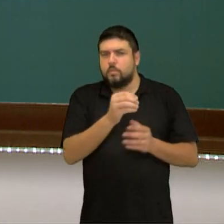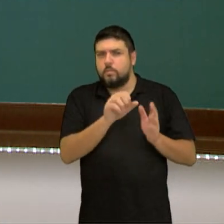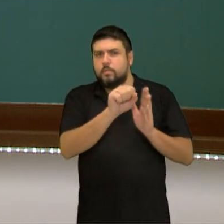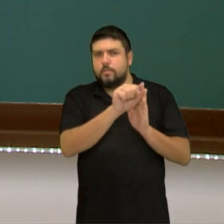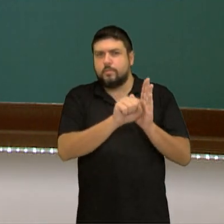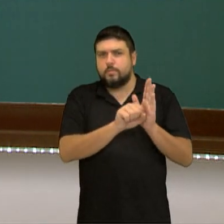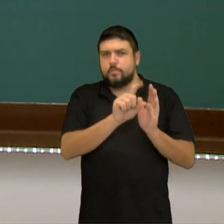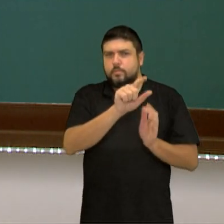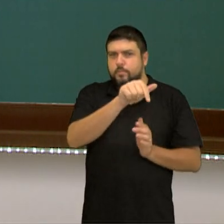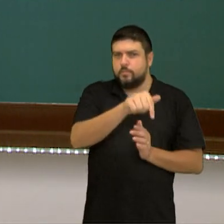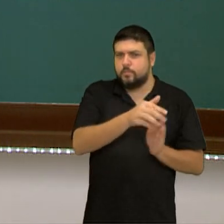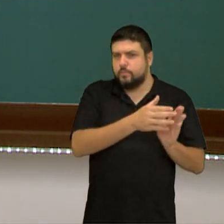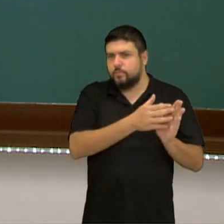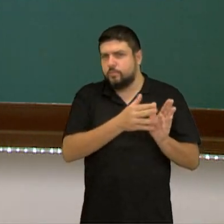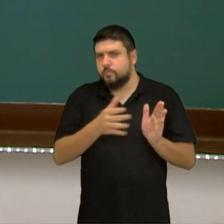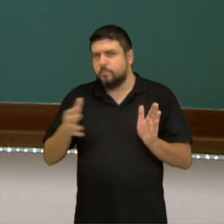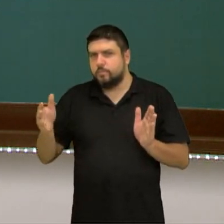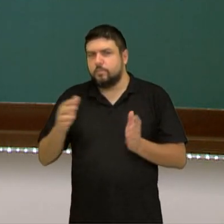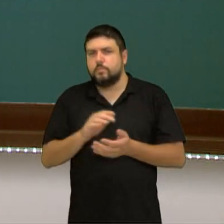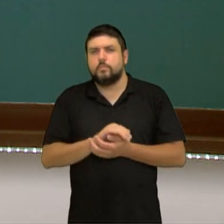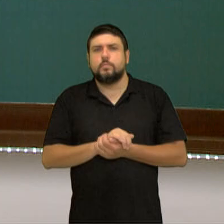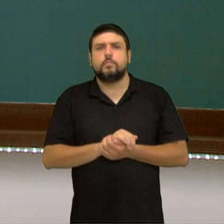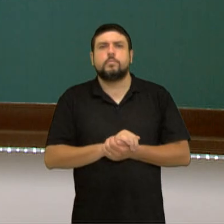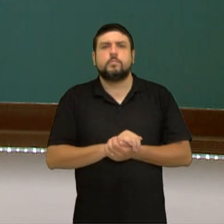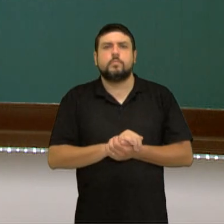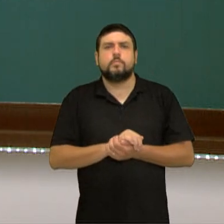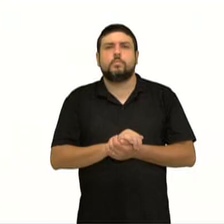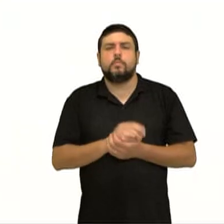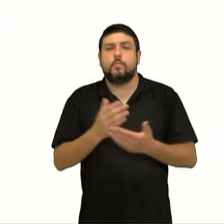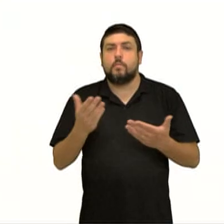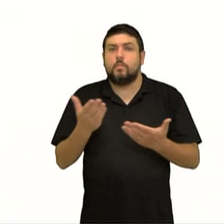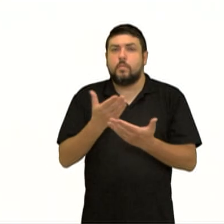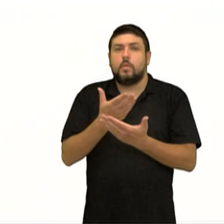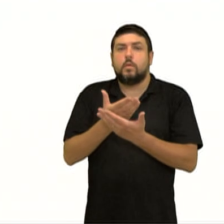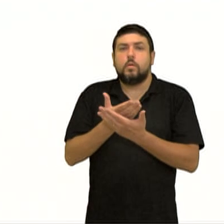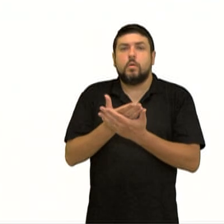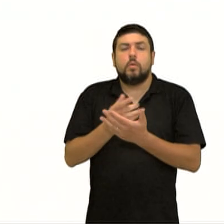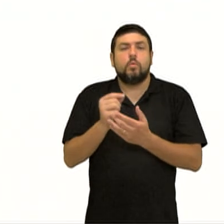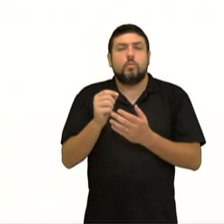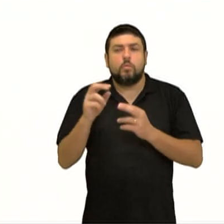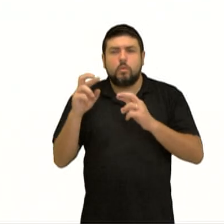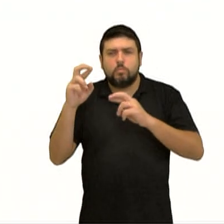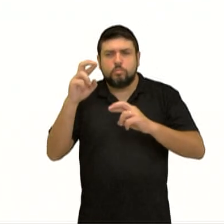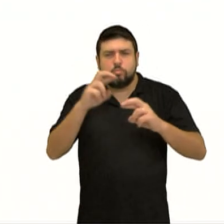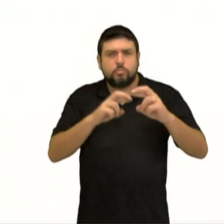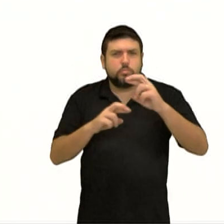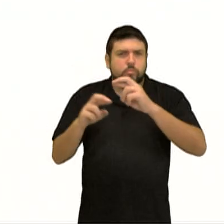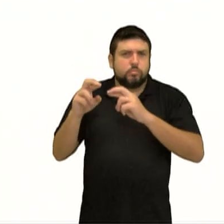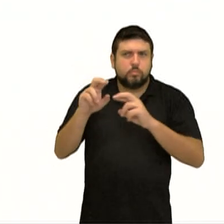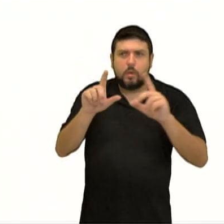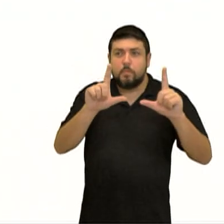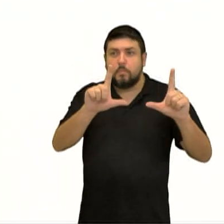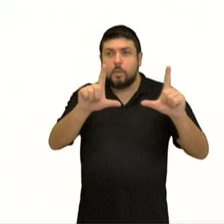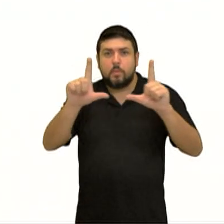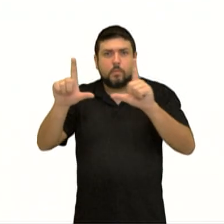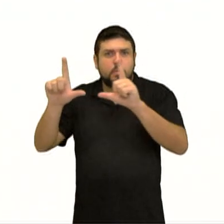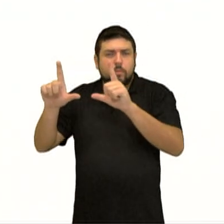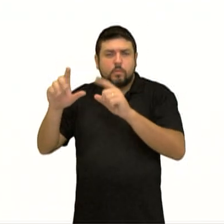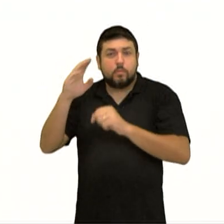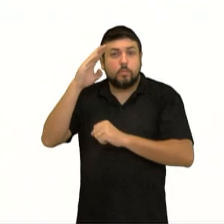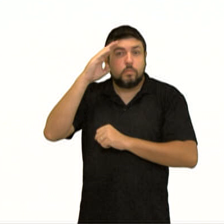assim, contextualização na aula de hoje, vamos analisar obras de arte produzidas durante o período barroco, principalmente